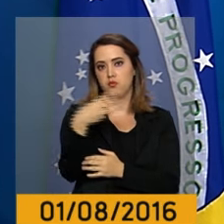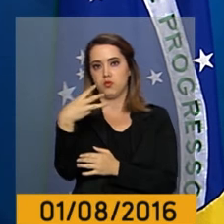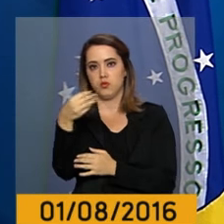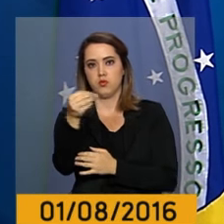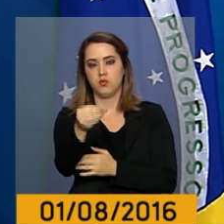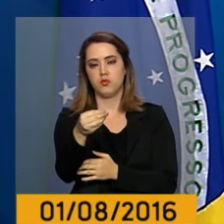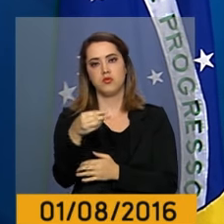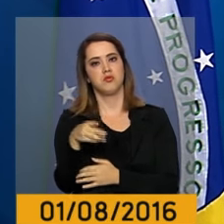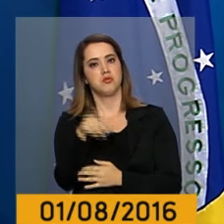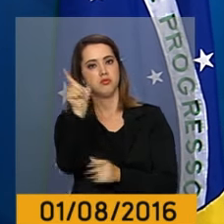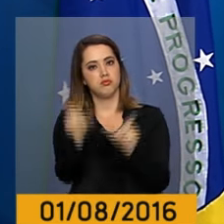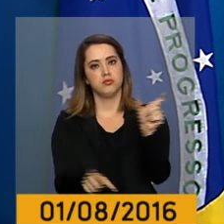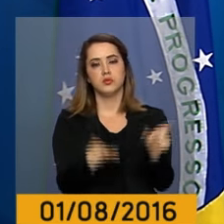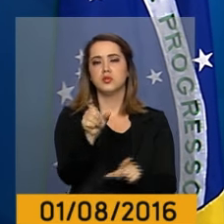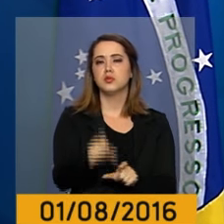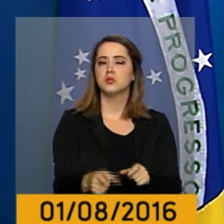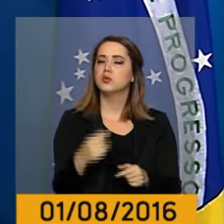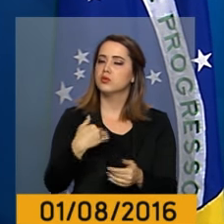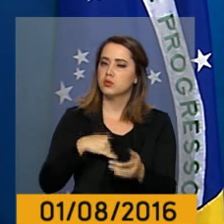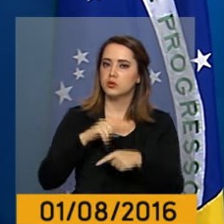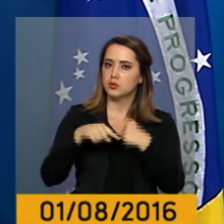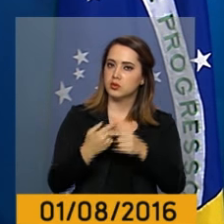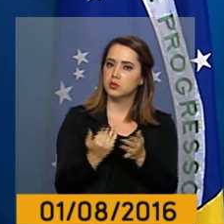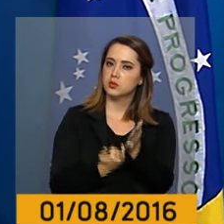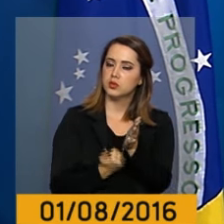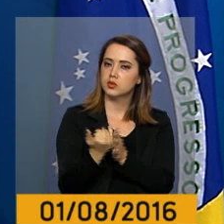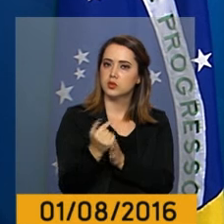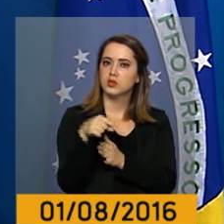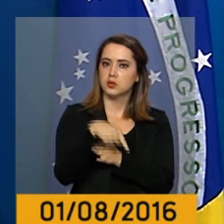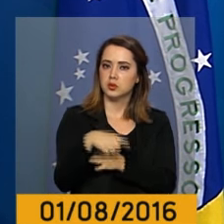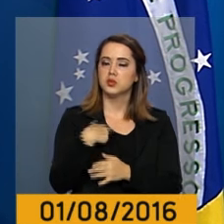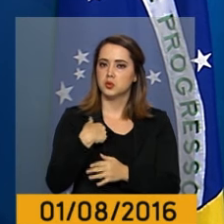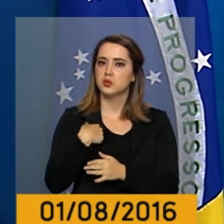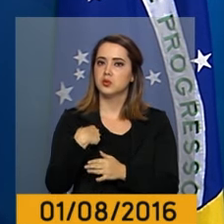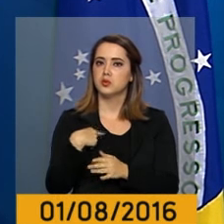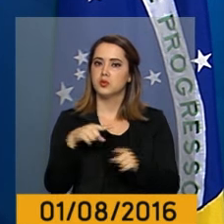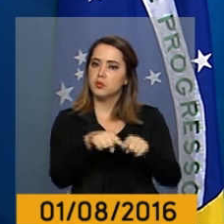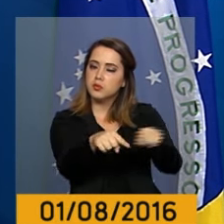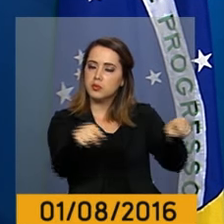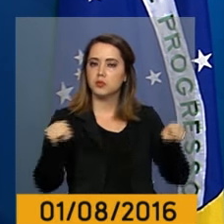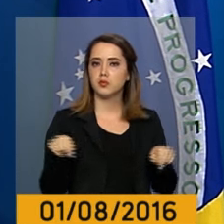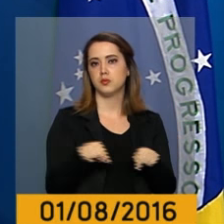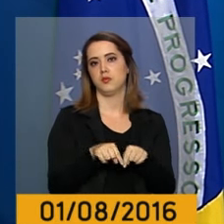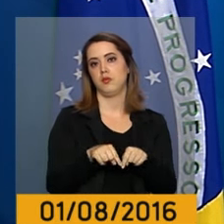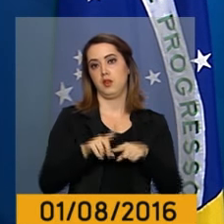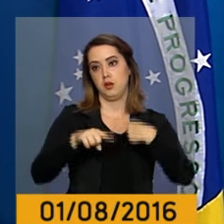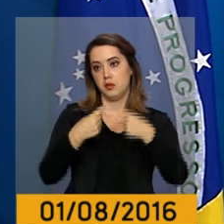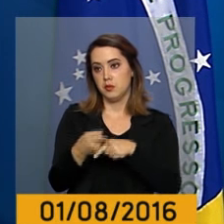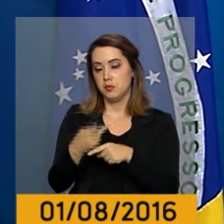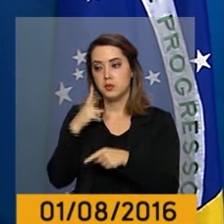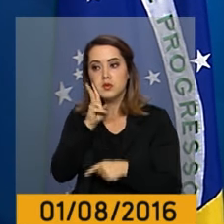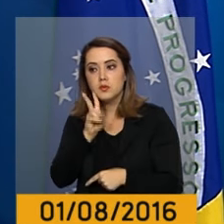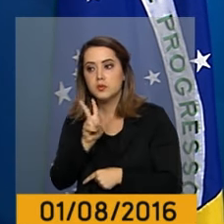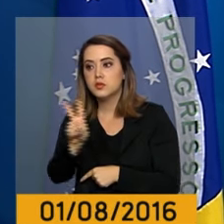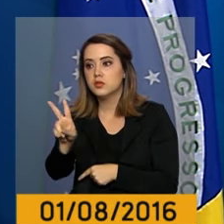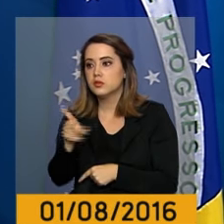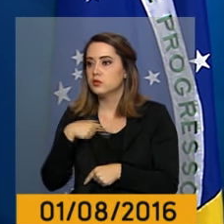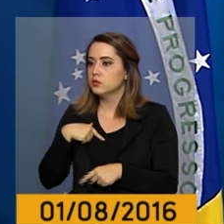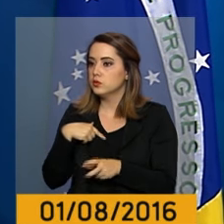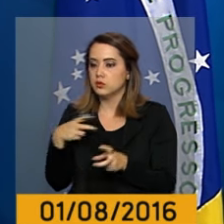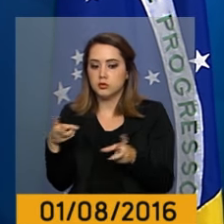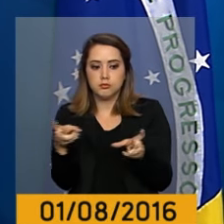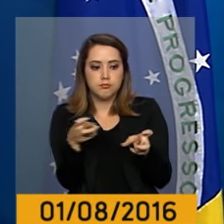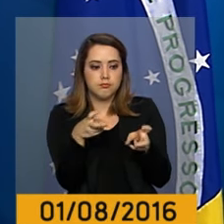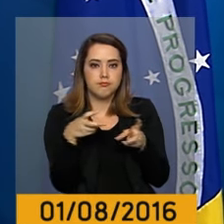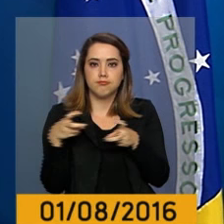primeiro momento faríamos no meu gabinete pessoal. Mas, ao depois, verifiquei um interesse muito grande, porque